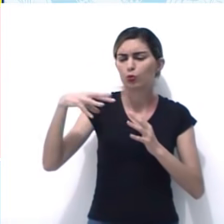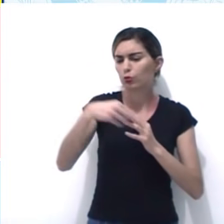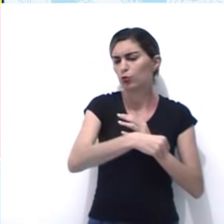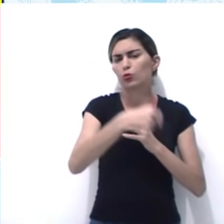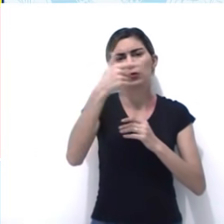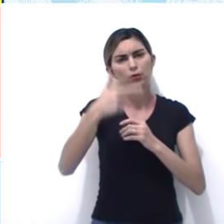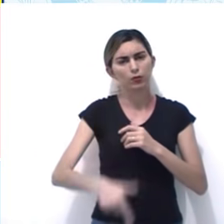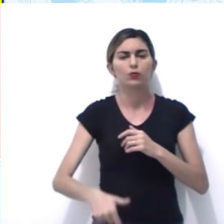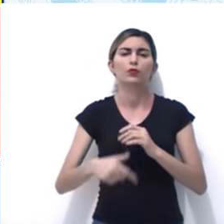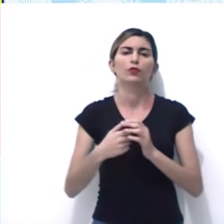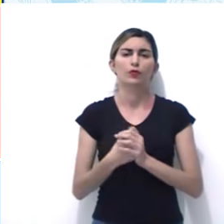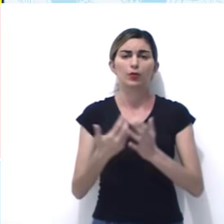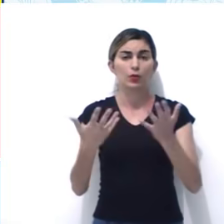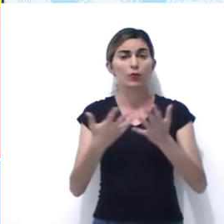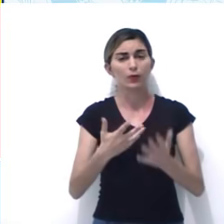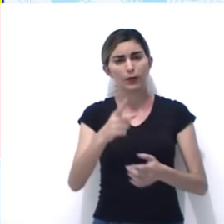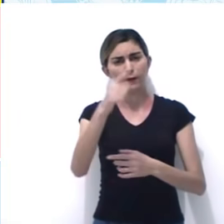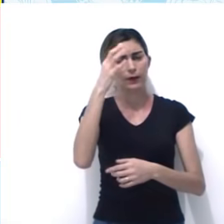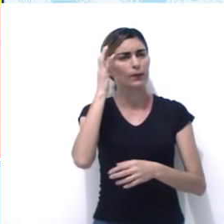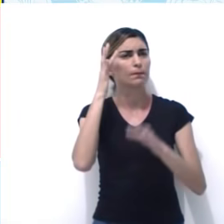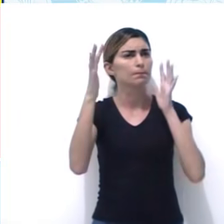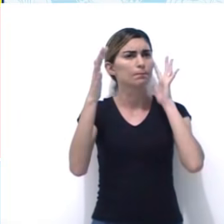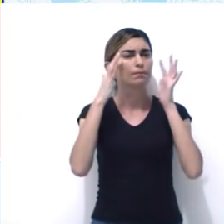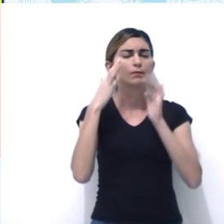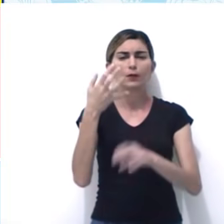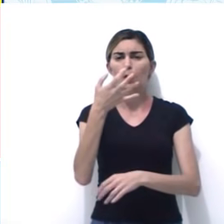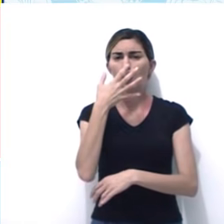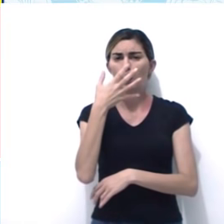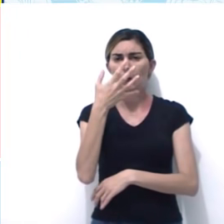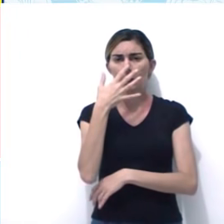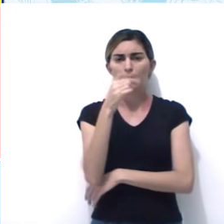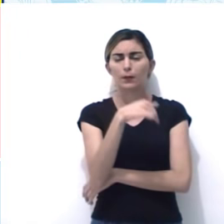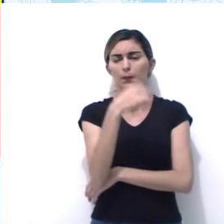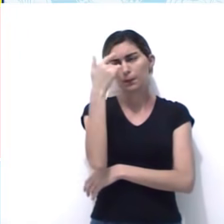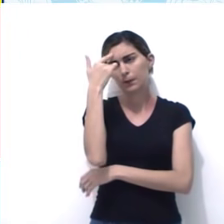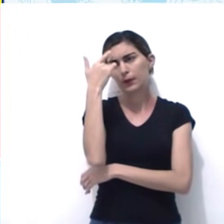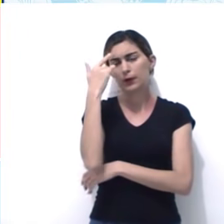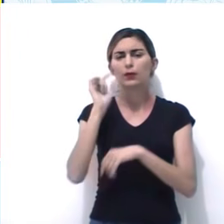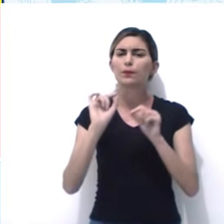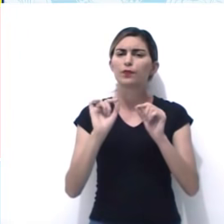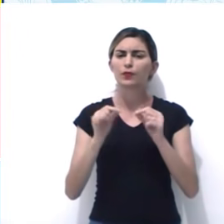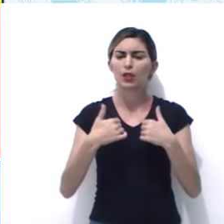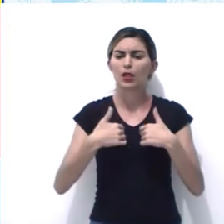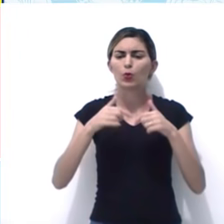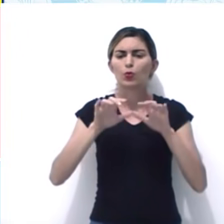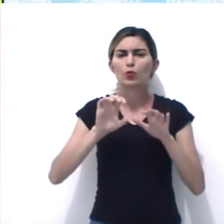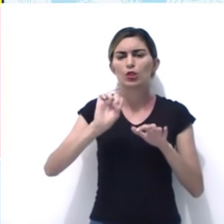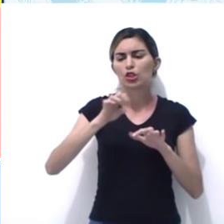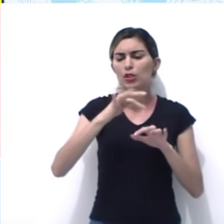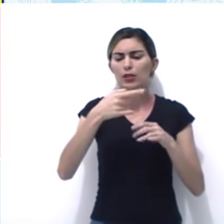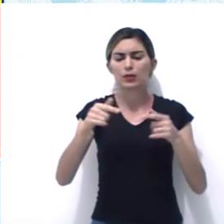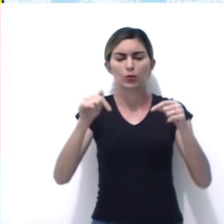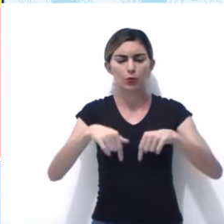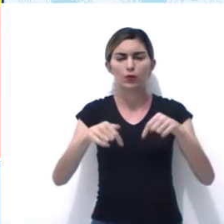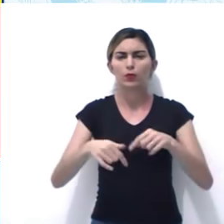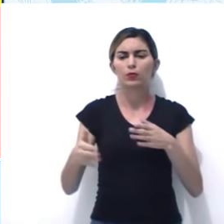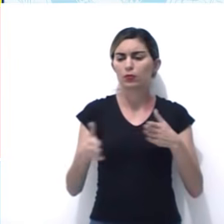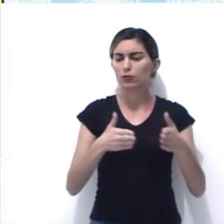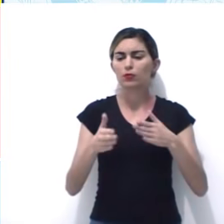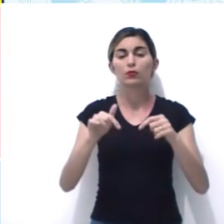então eu queria que você pensasse um pouco olhar você parece mais e pensar em que estação do ano nós estamos agora nesse momento